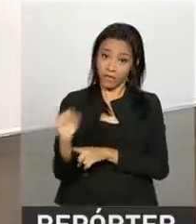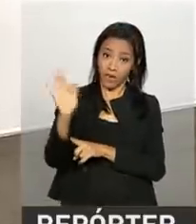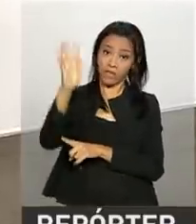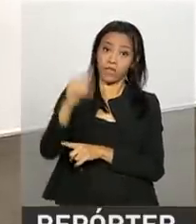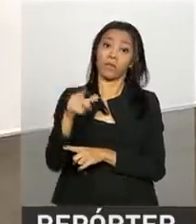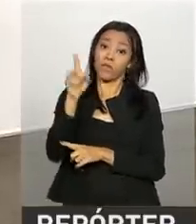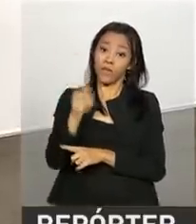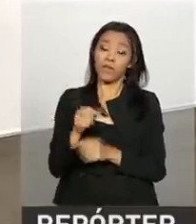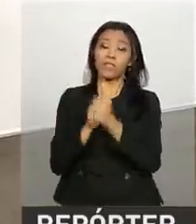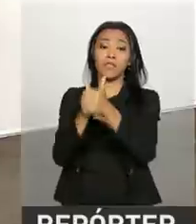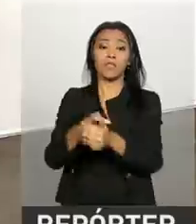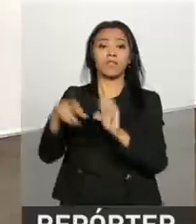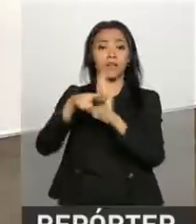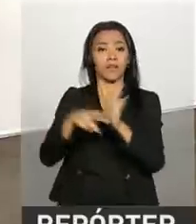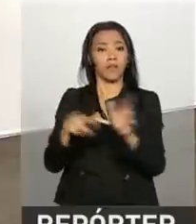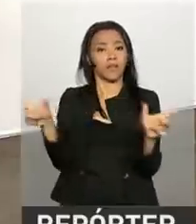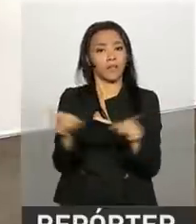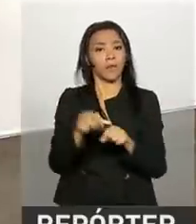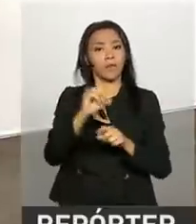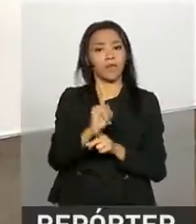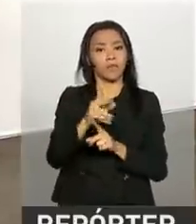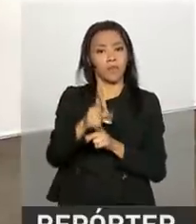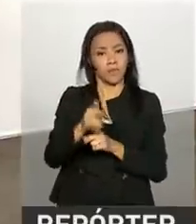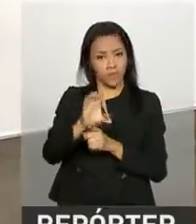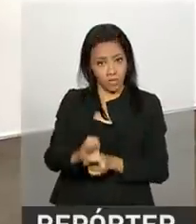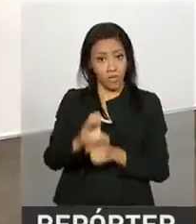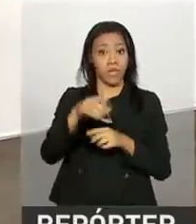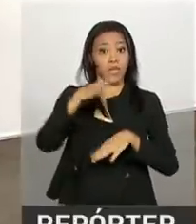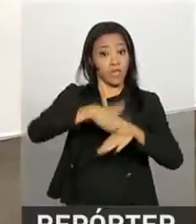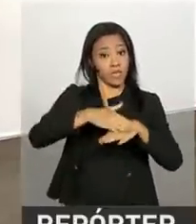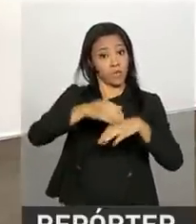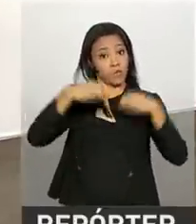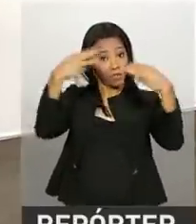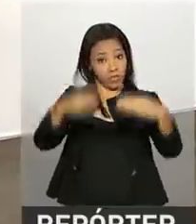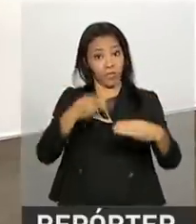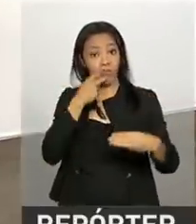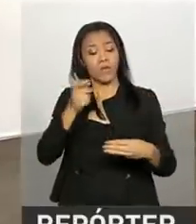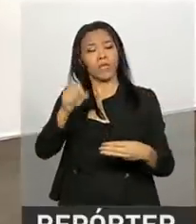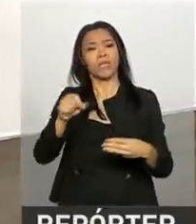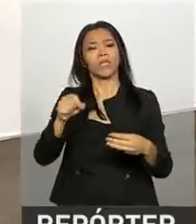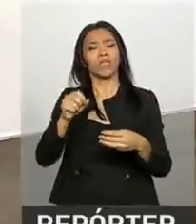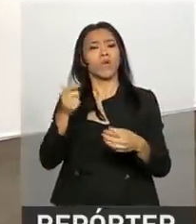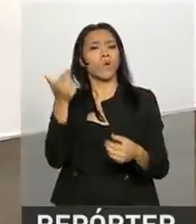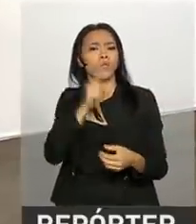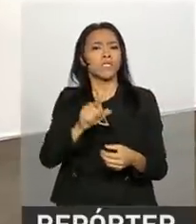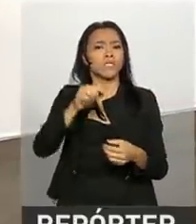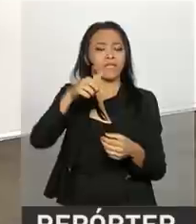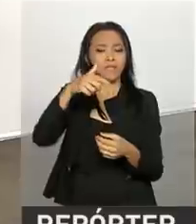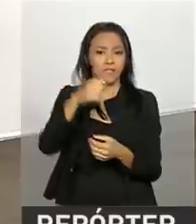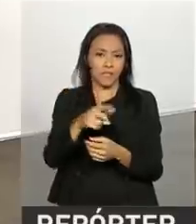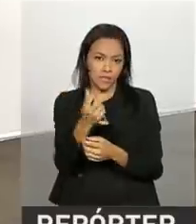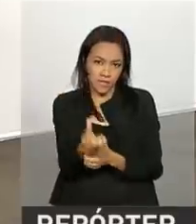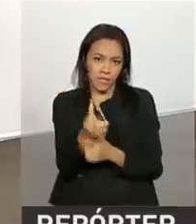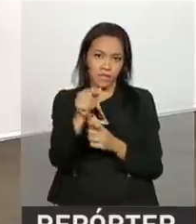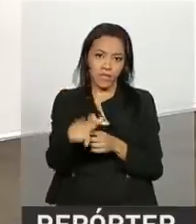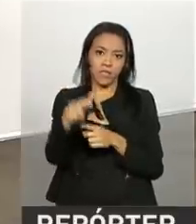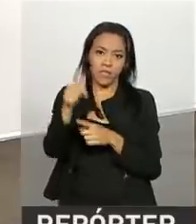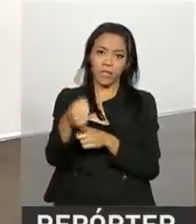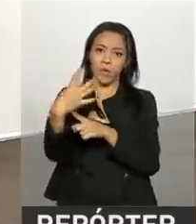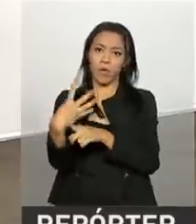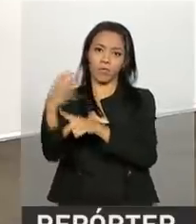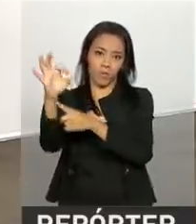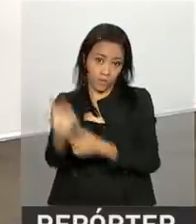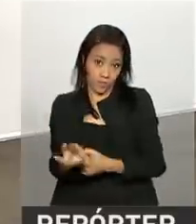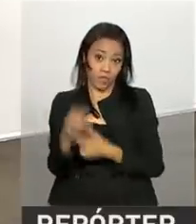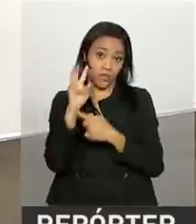Preços ao Consumidor, e a estimativa do Ministério é que o INPC feche 2016 em 6,74%, chegando aí